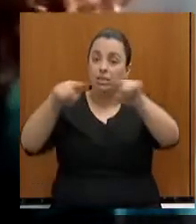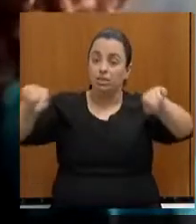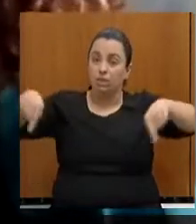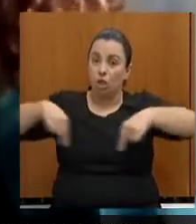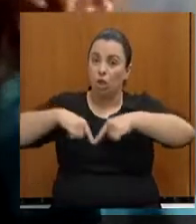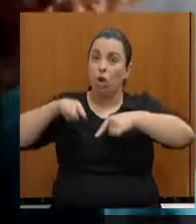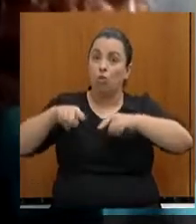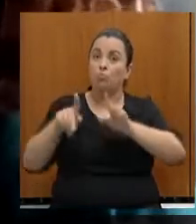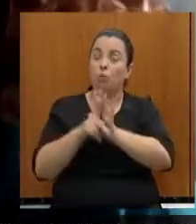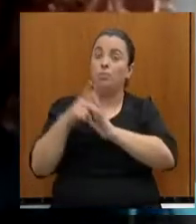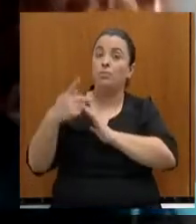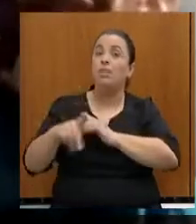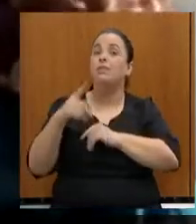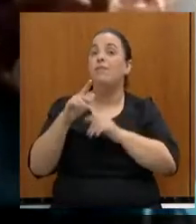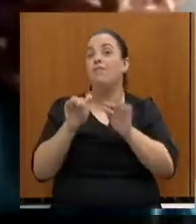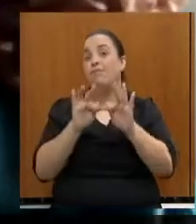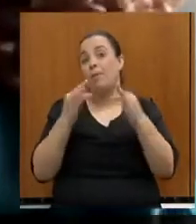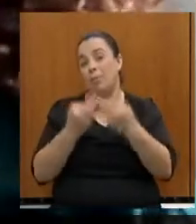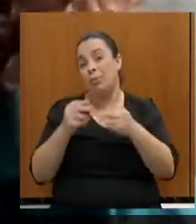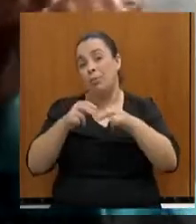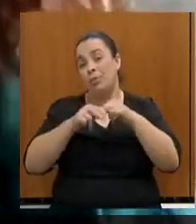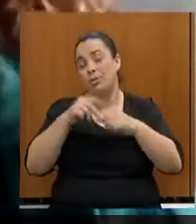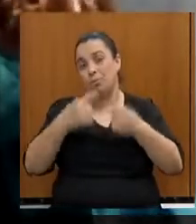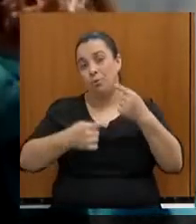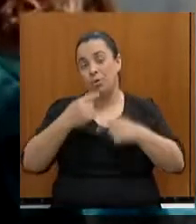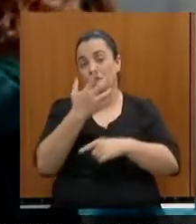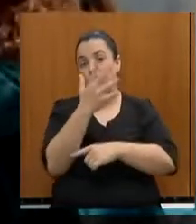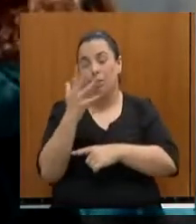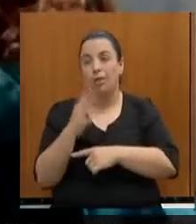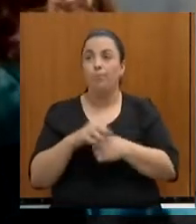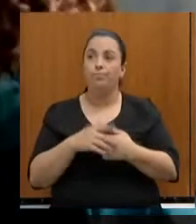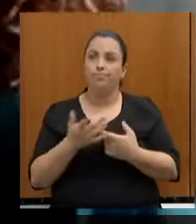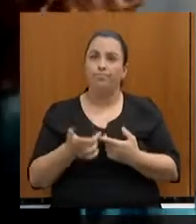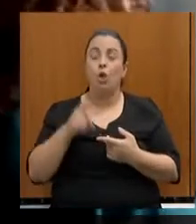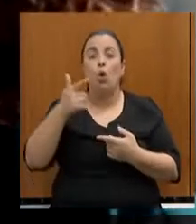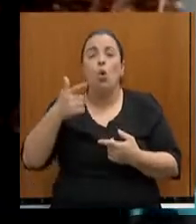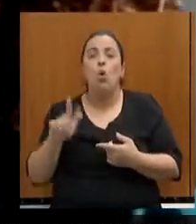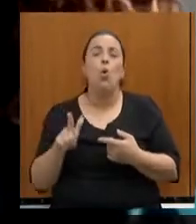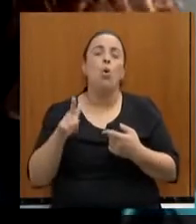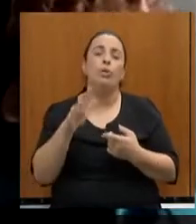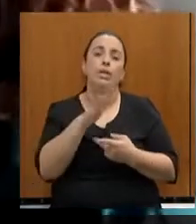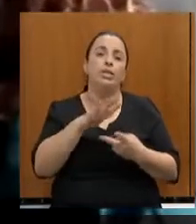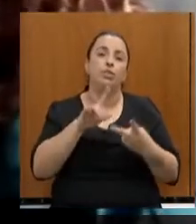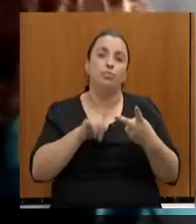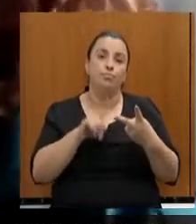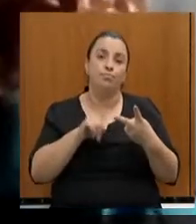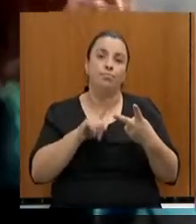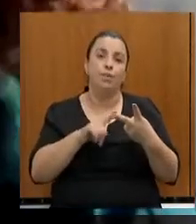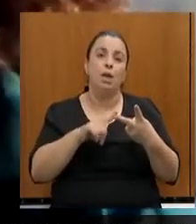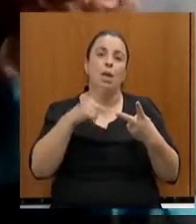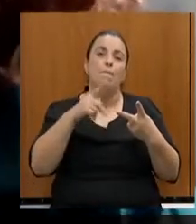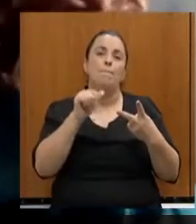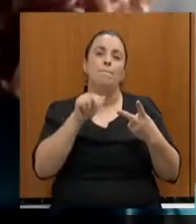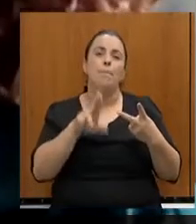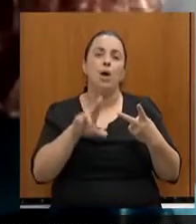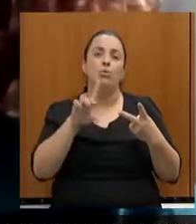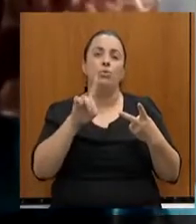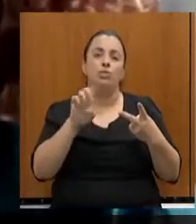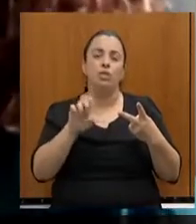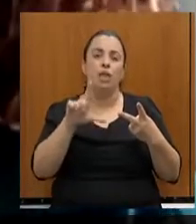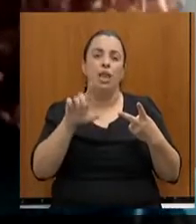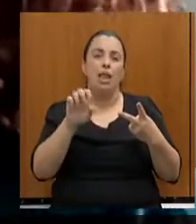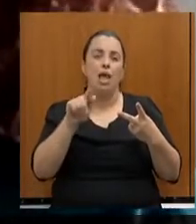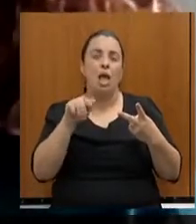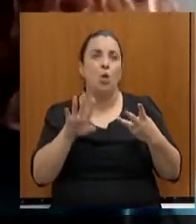família e são dessa por instante então eu poderia lidar Paladar e longo pau de légua poderia